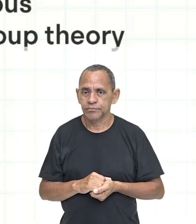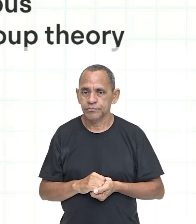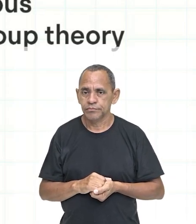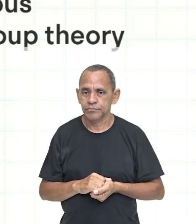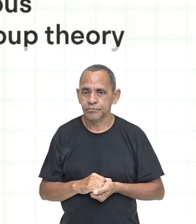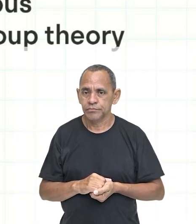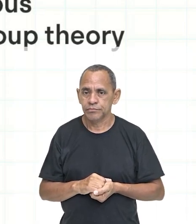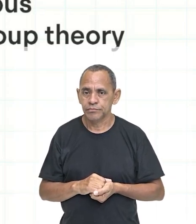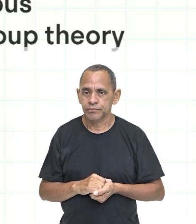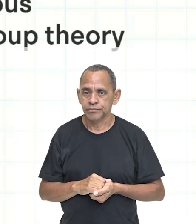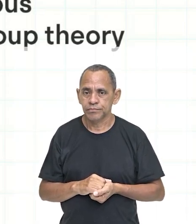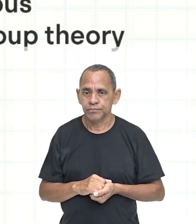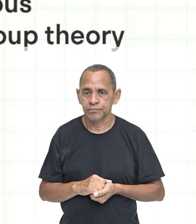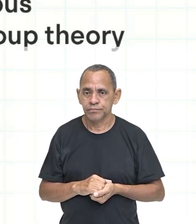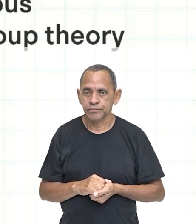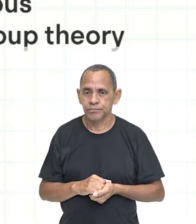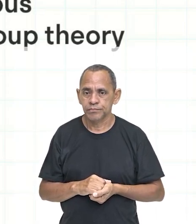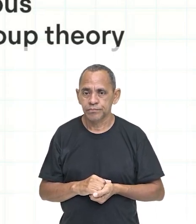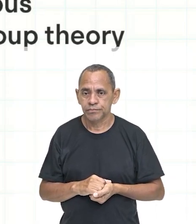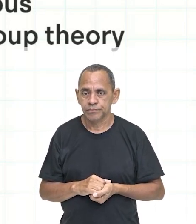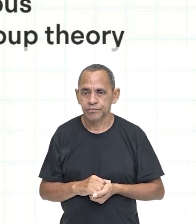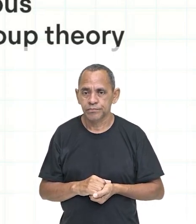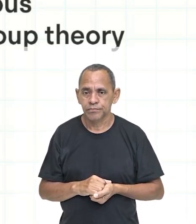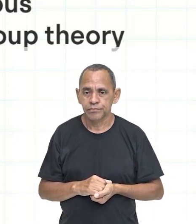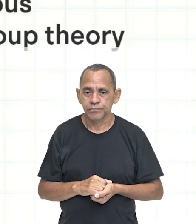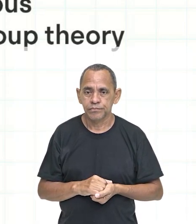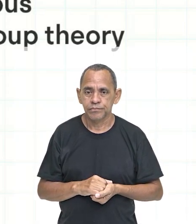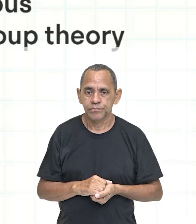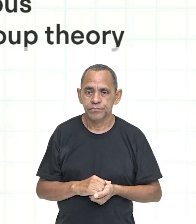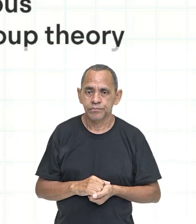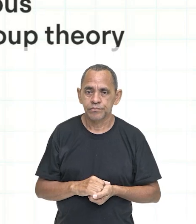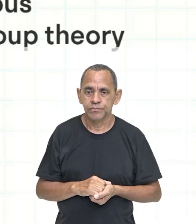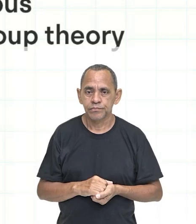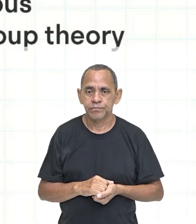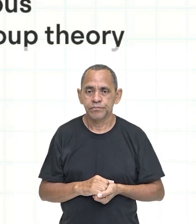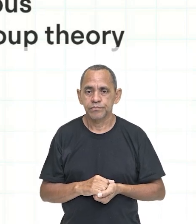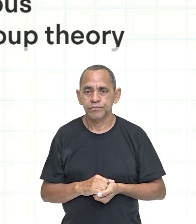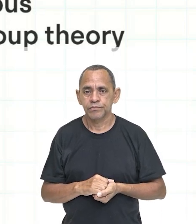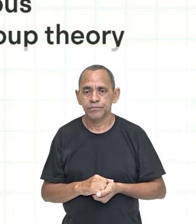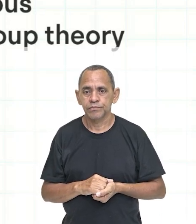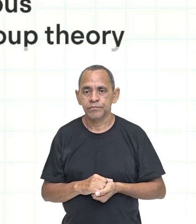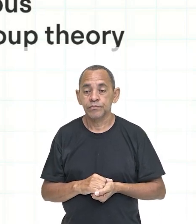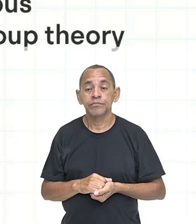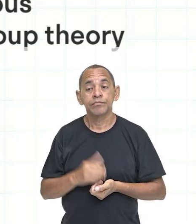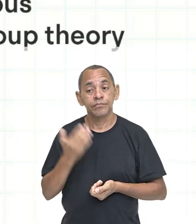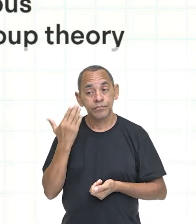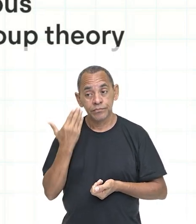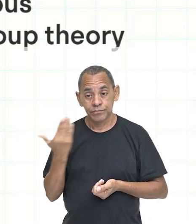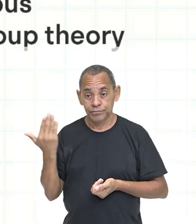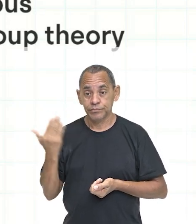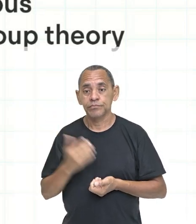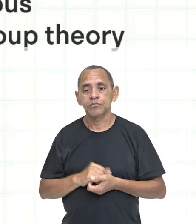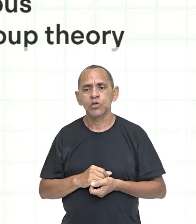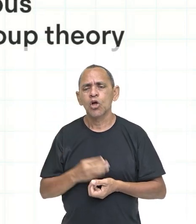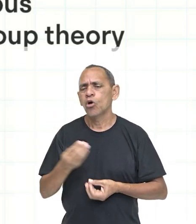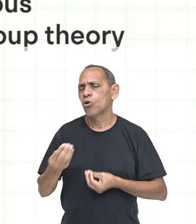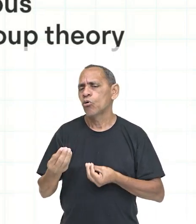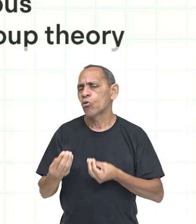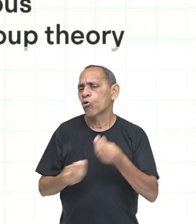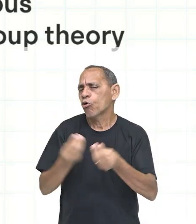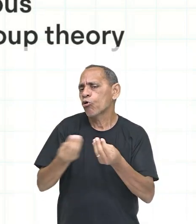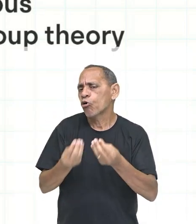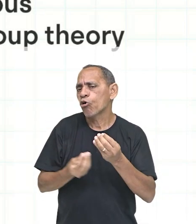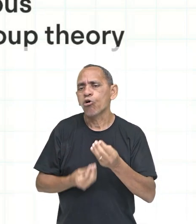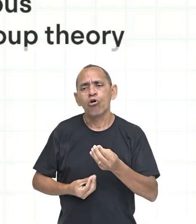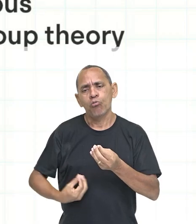to conclusively explain the origin of life on Earth. O que está escrito aqui? Como a vida, primeira pergunta, né?